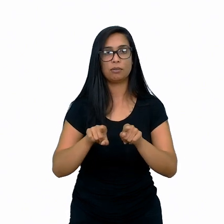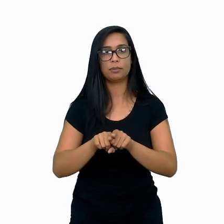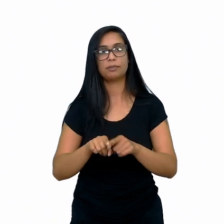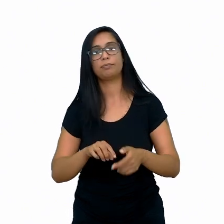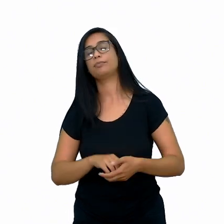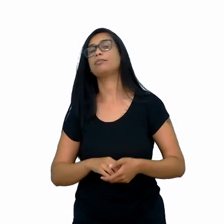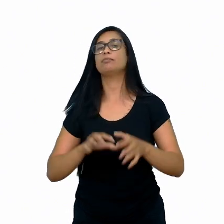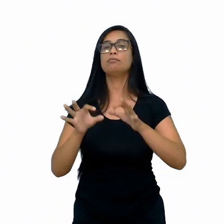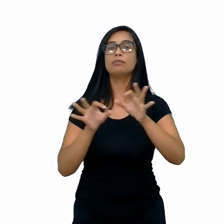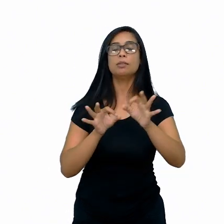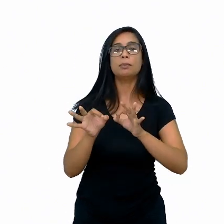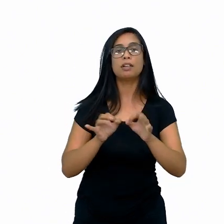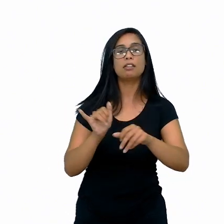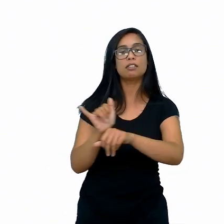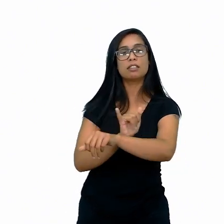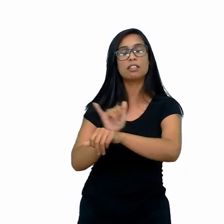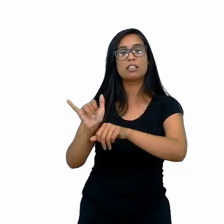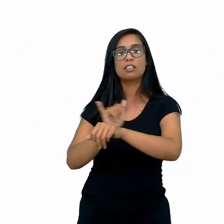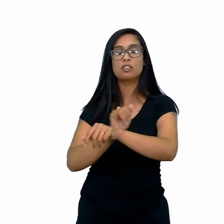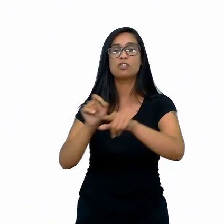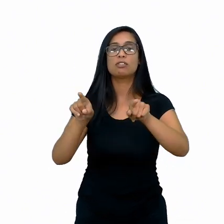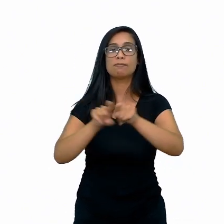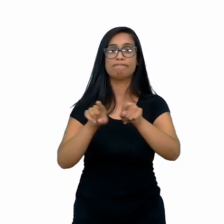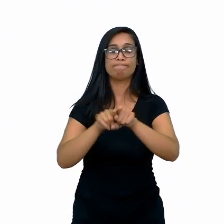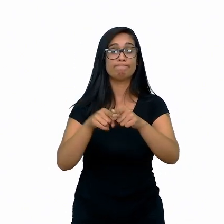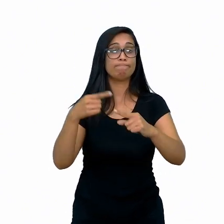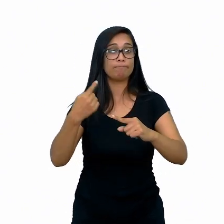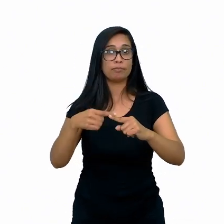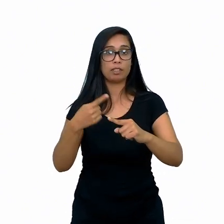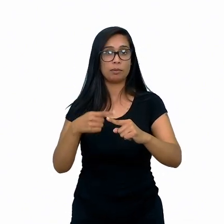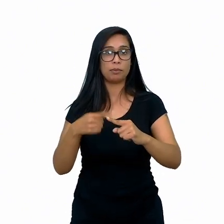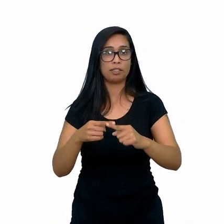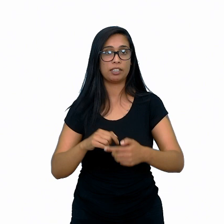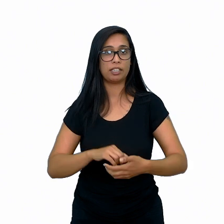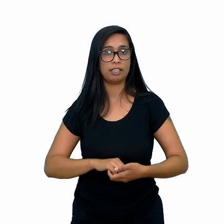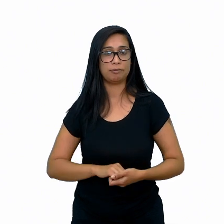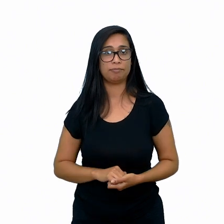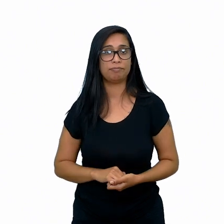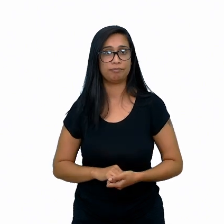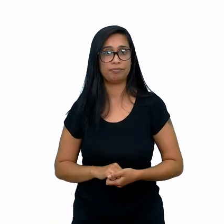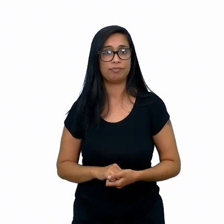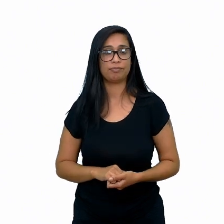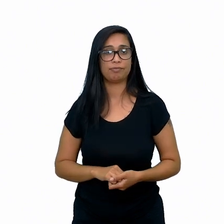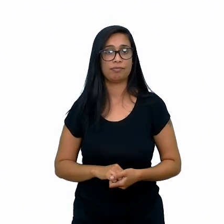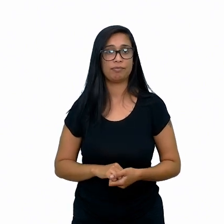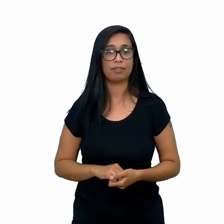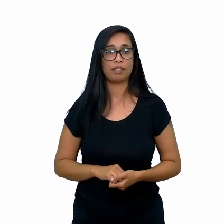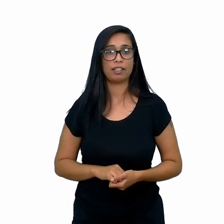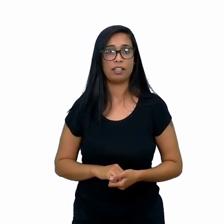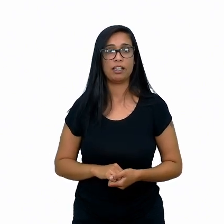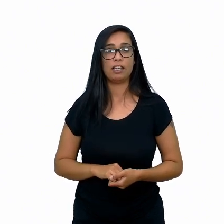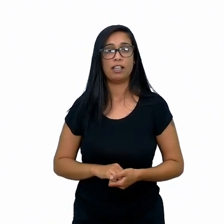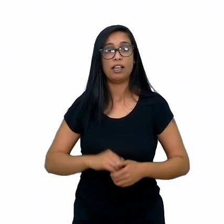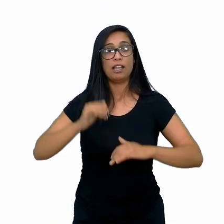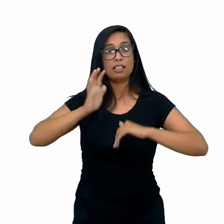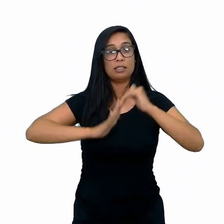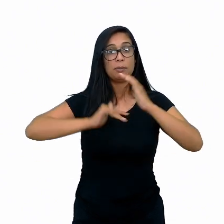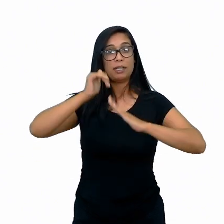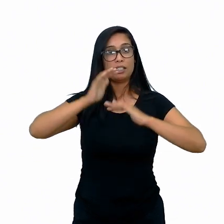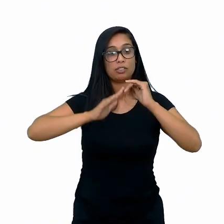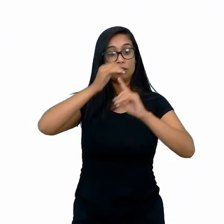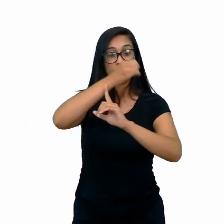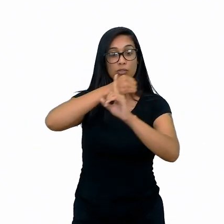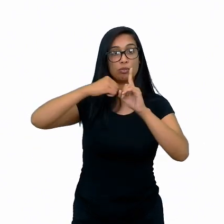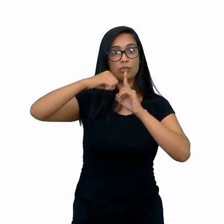comportamentos escritores, pois estão atuando numa situação que se aproxima das práticas sociais de produção